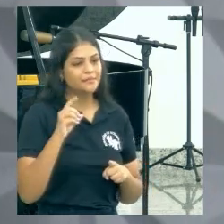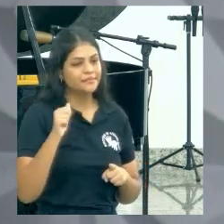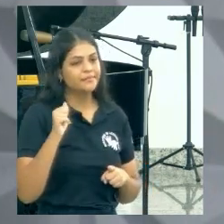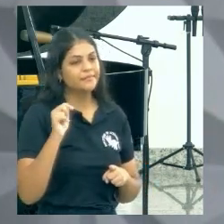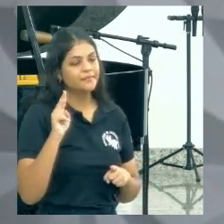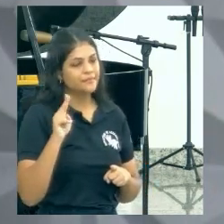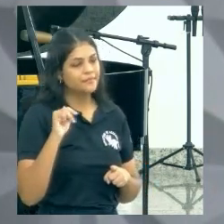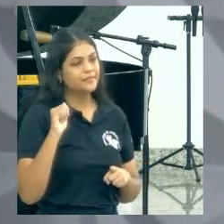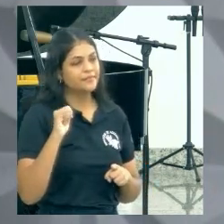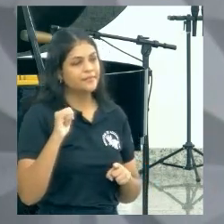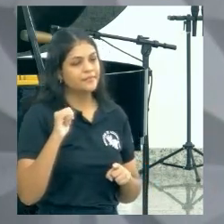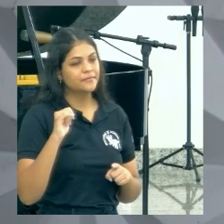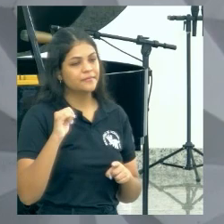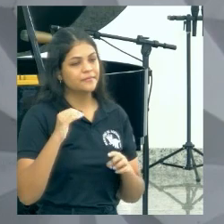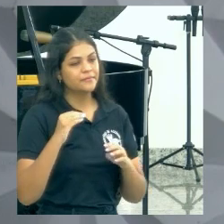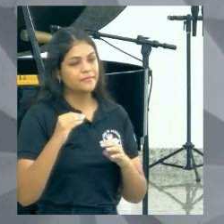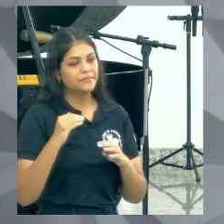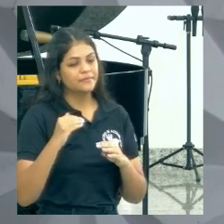grande.